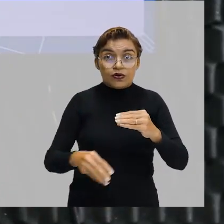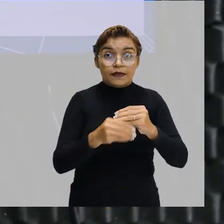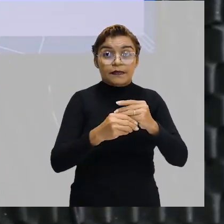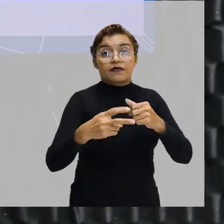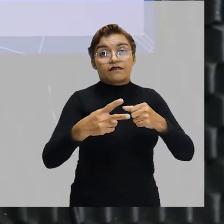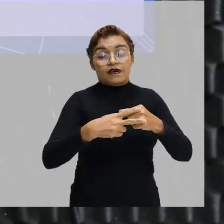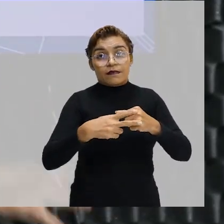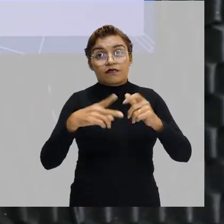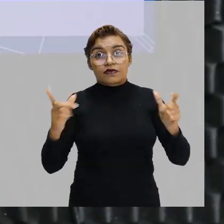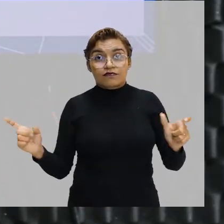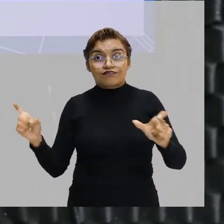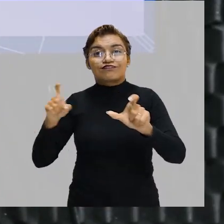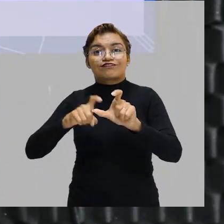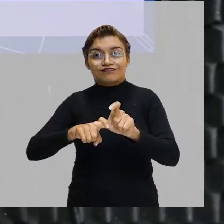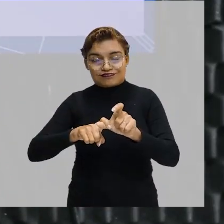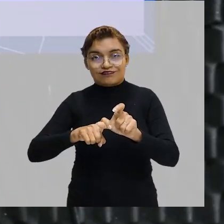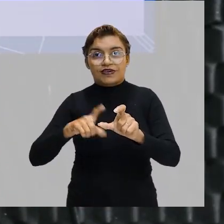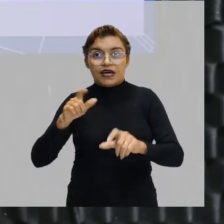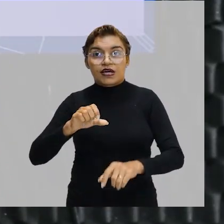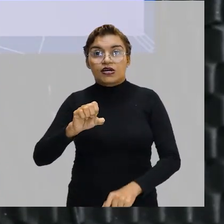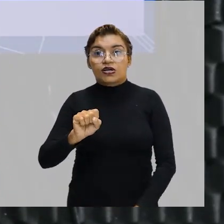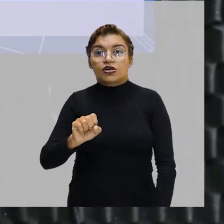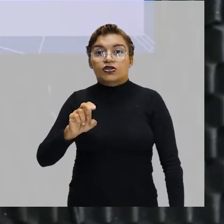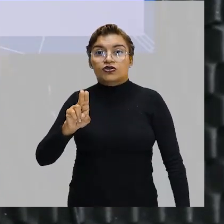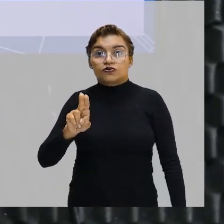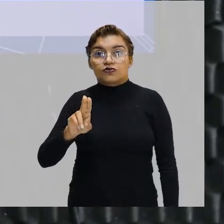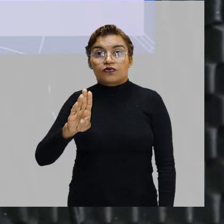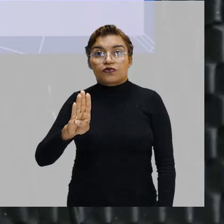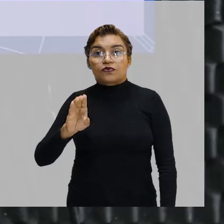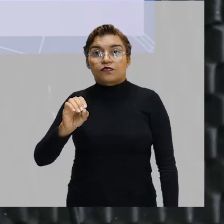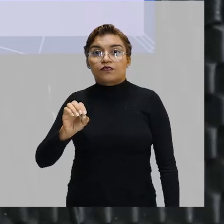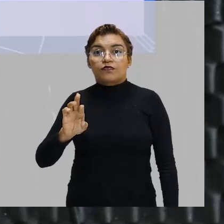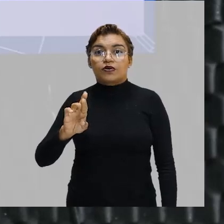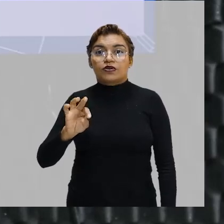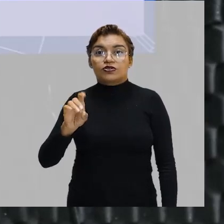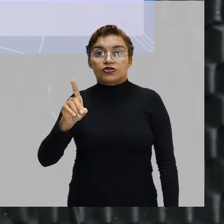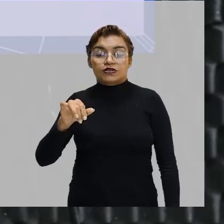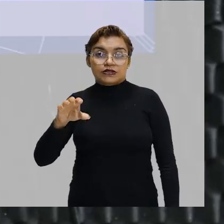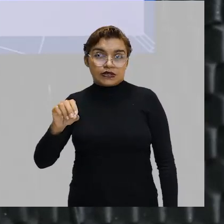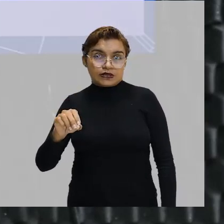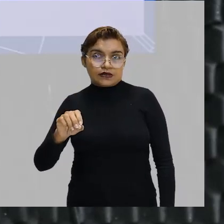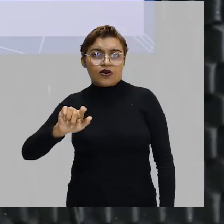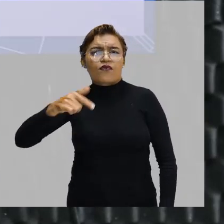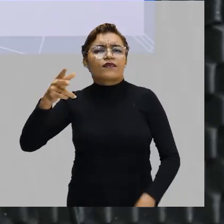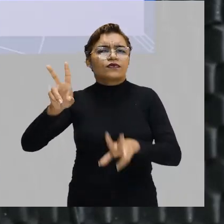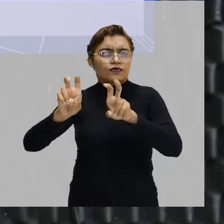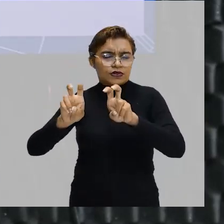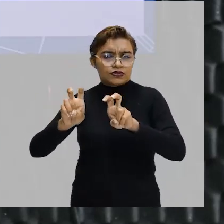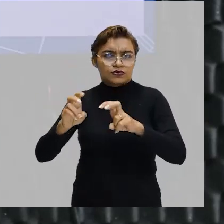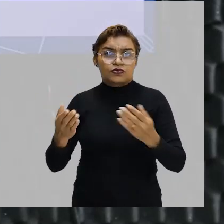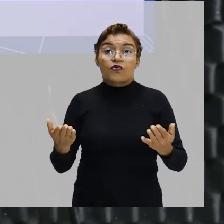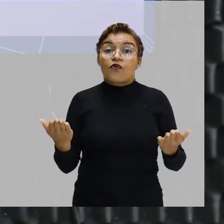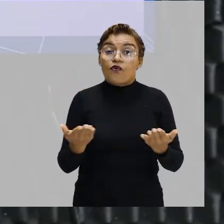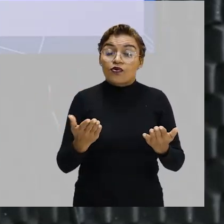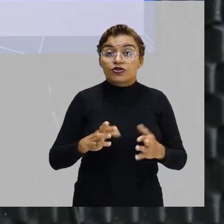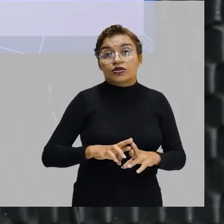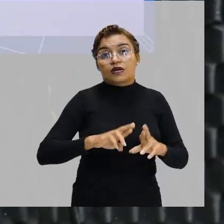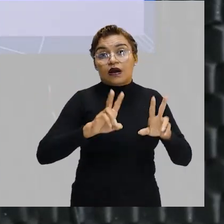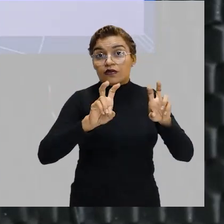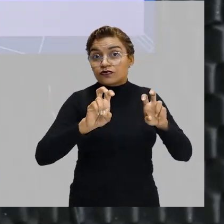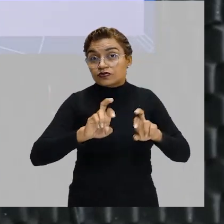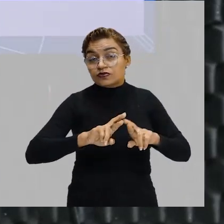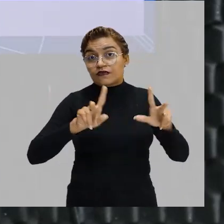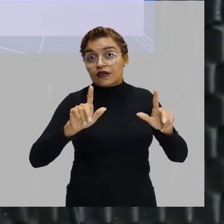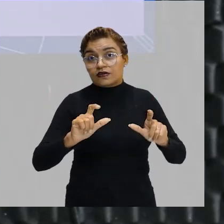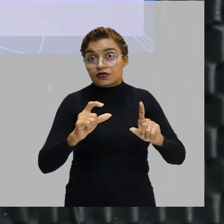é subordinada, mas eu não vou me ater a este assunto, porque, no caso, a nossa aula tem como título as